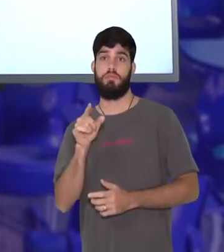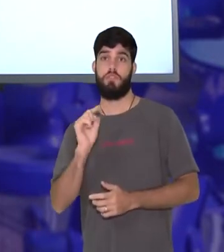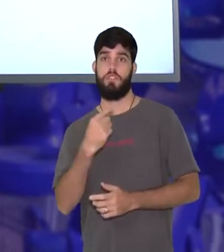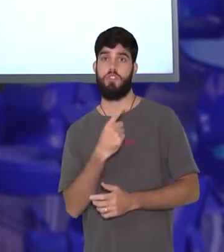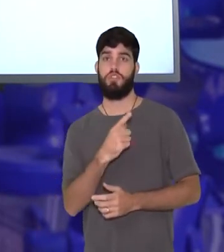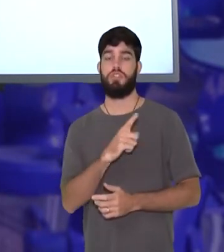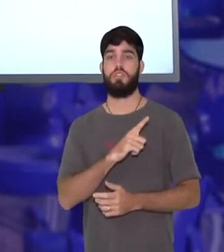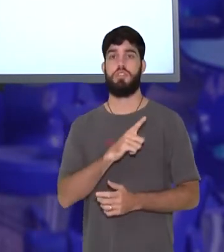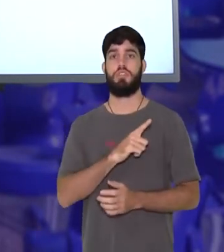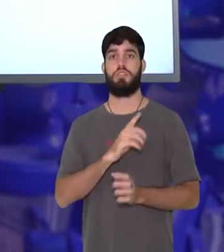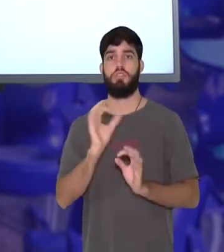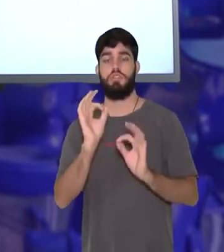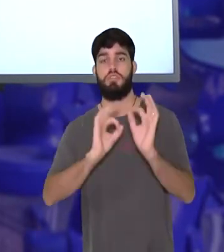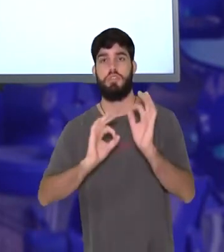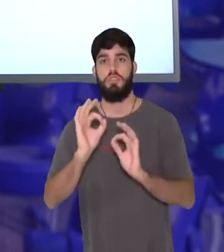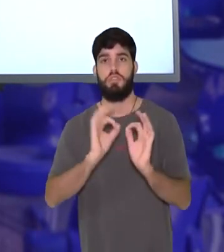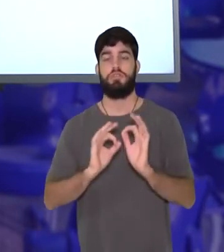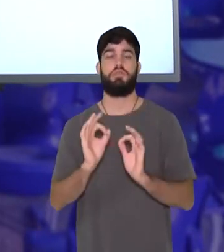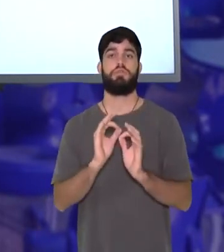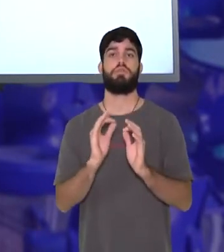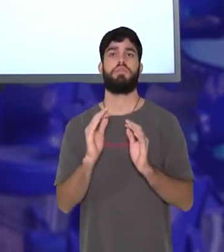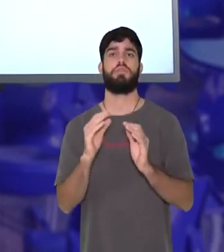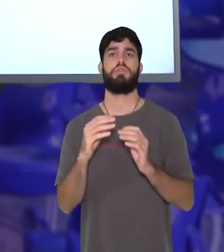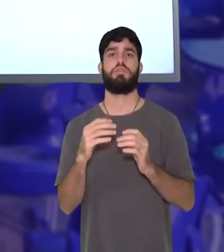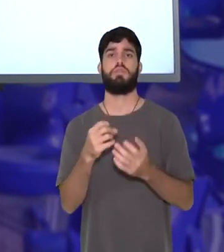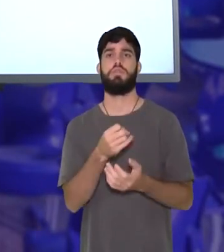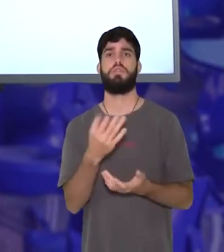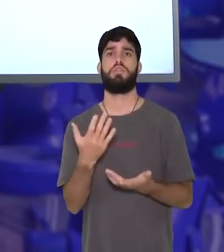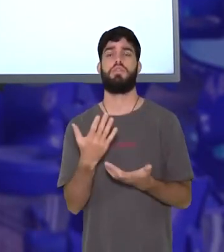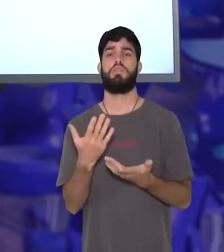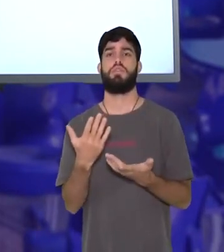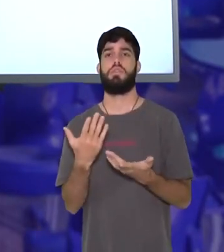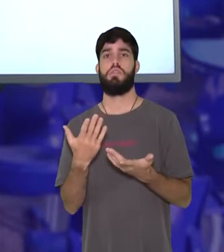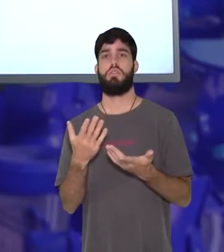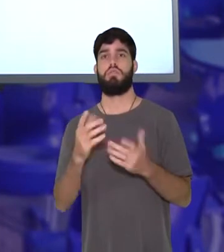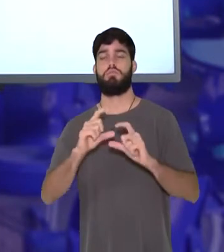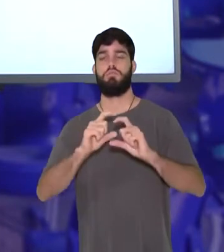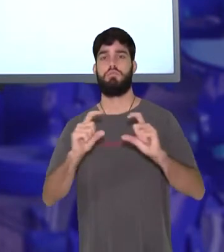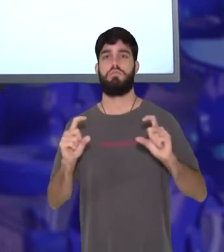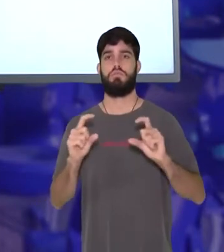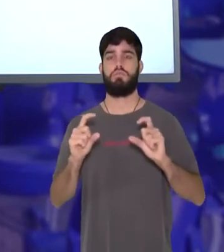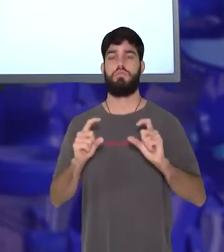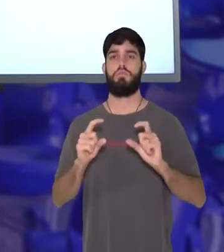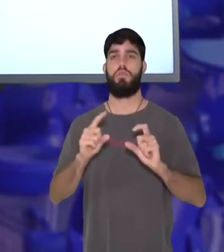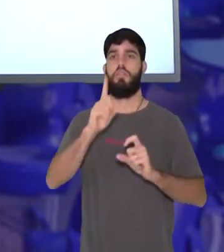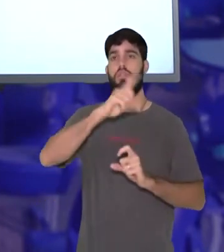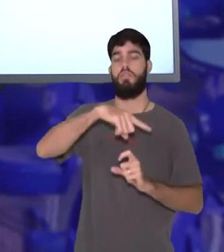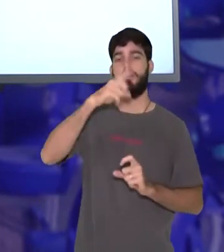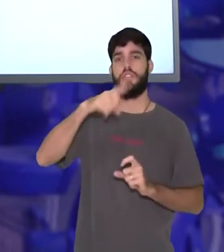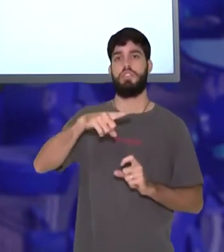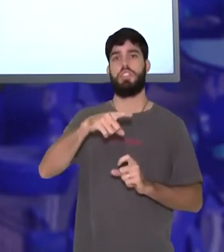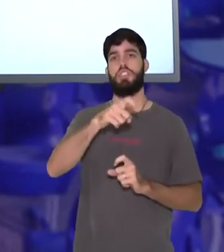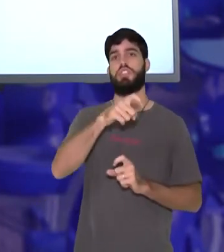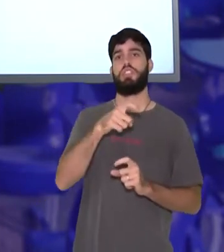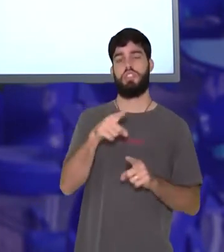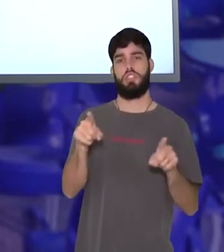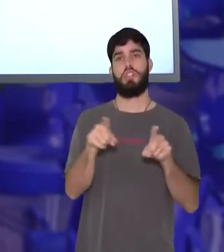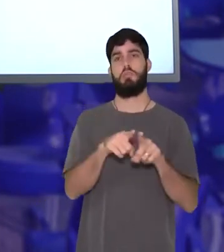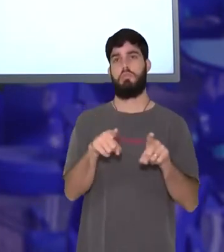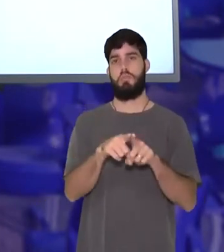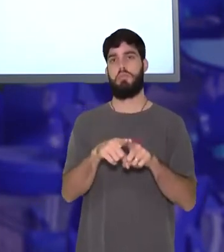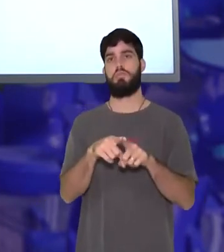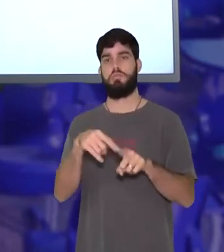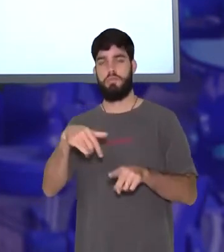resolução das seguintes equações variando apenas o valor de x e